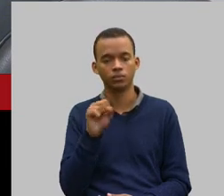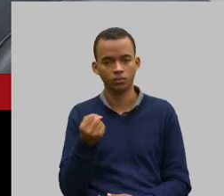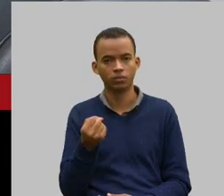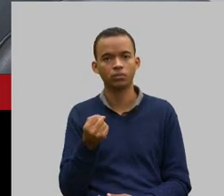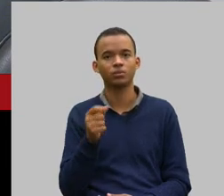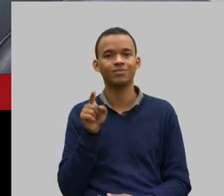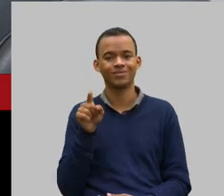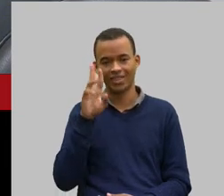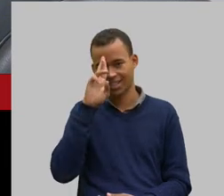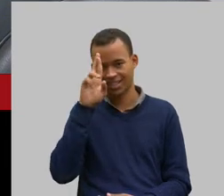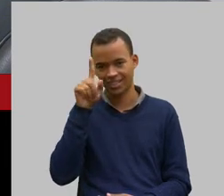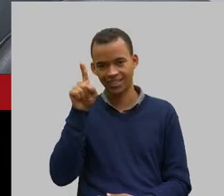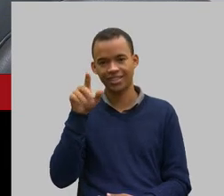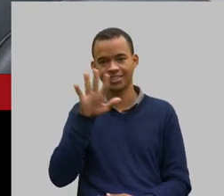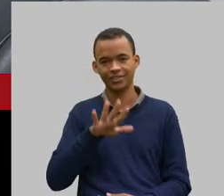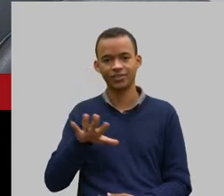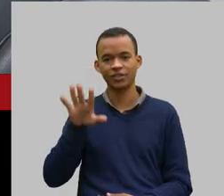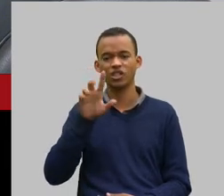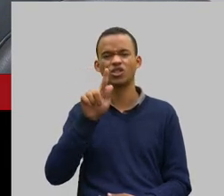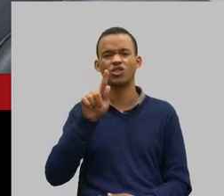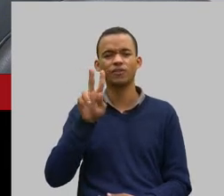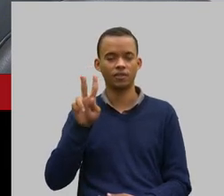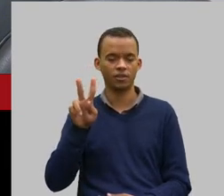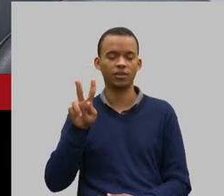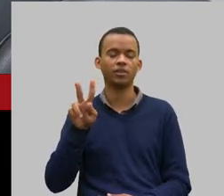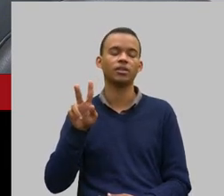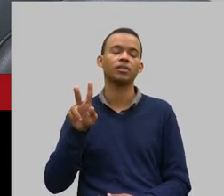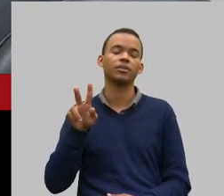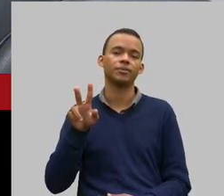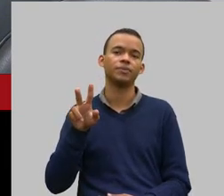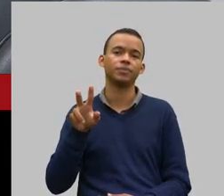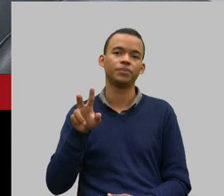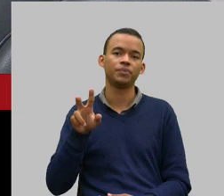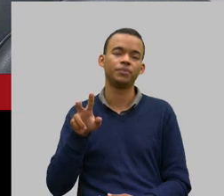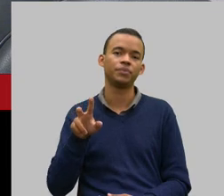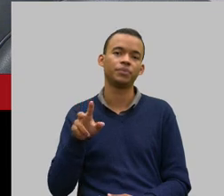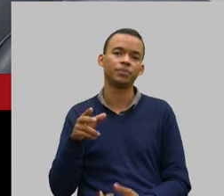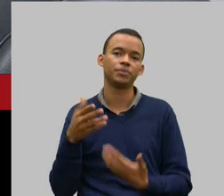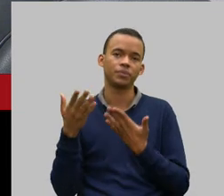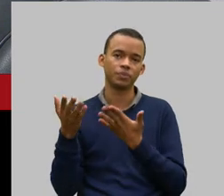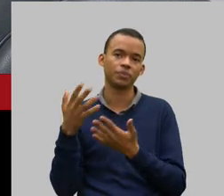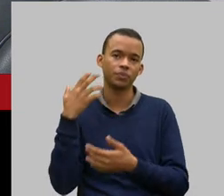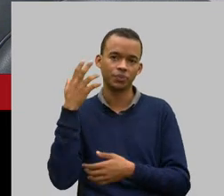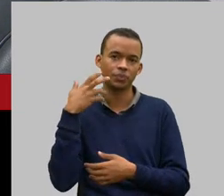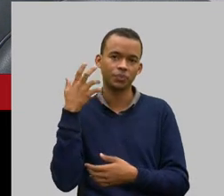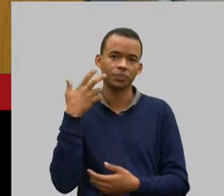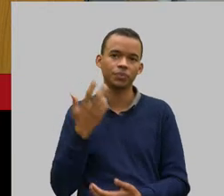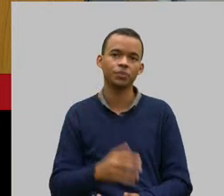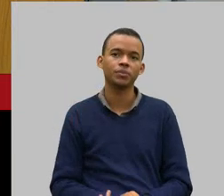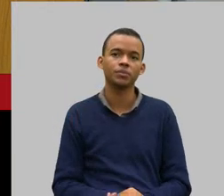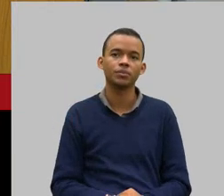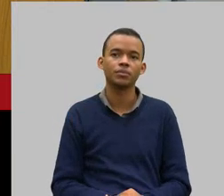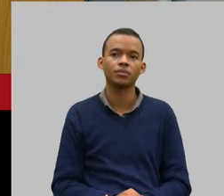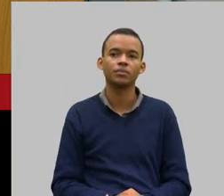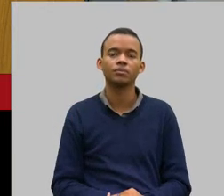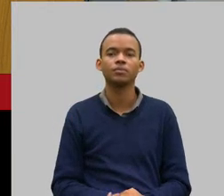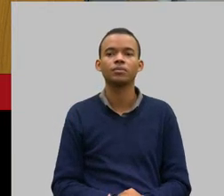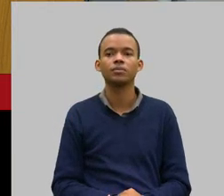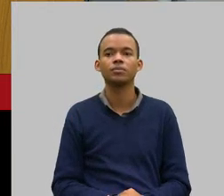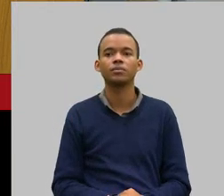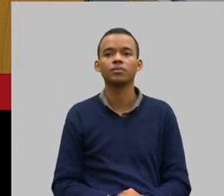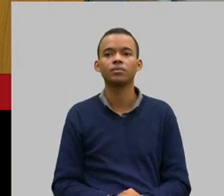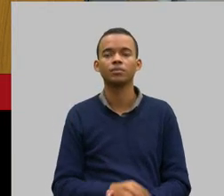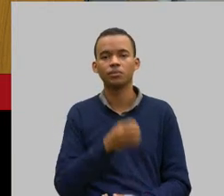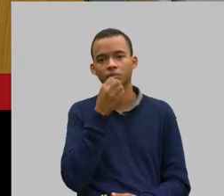Valadares e toda a região né com a sua com a palavra Deputado Cand Bom dia presidente Deputado Gil